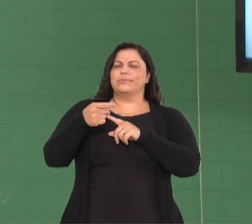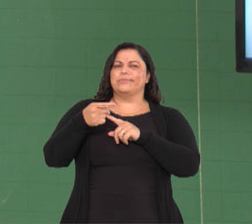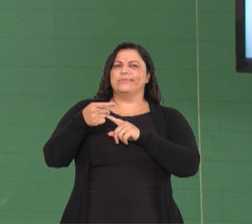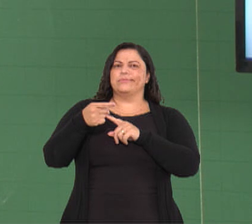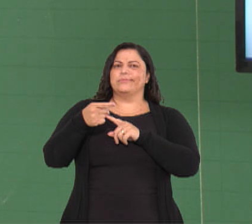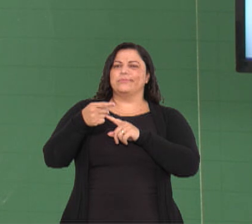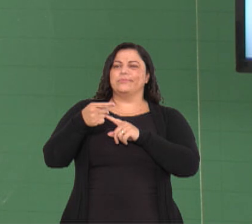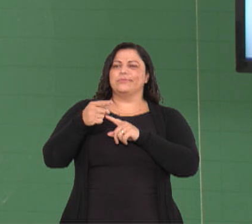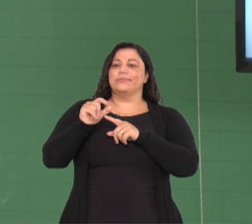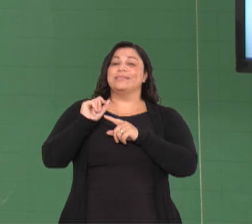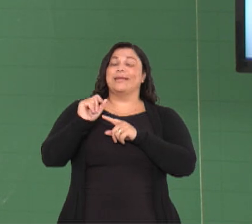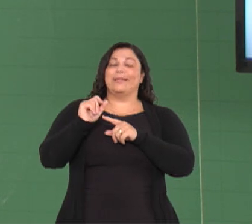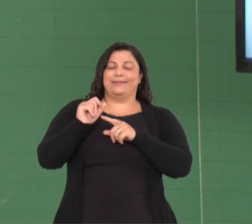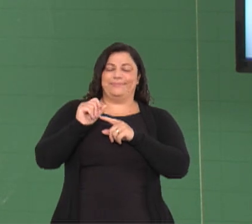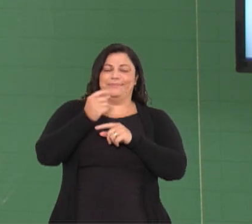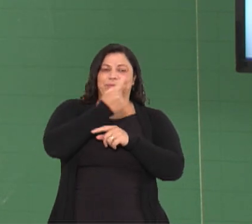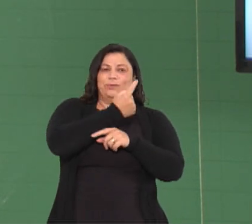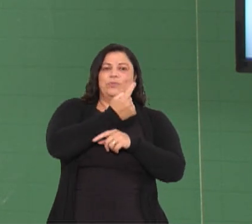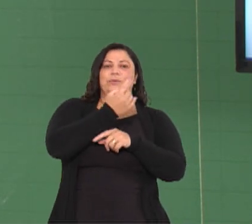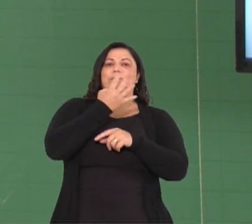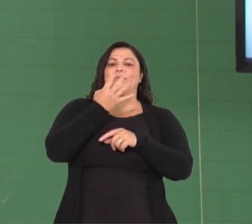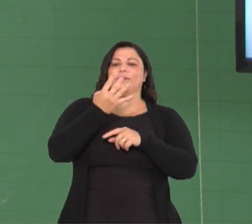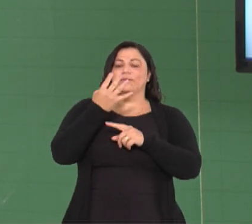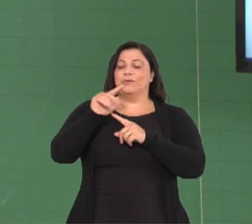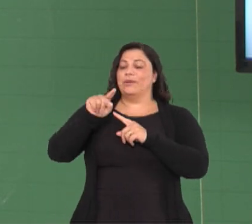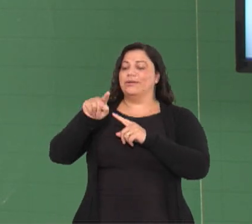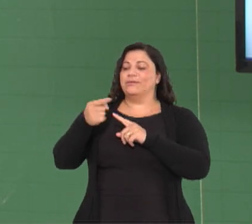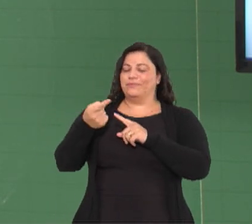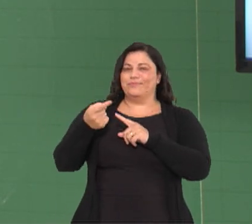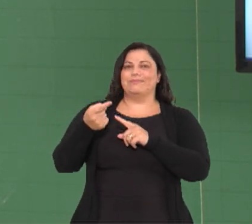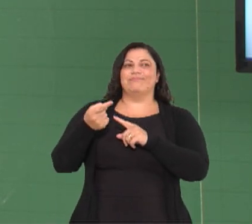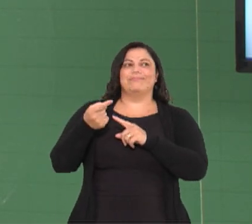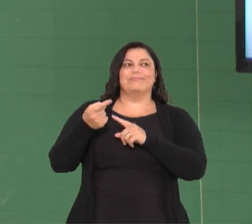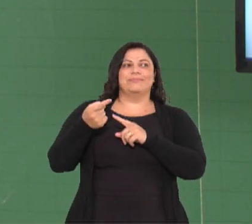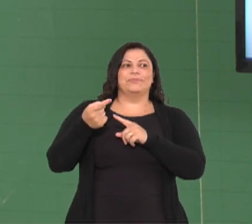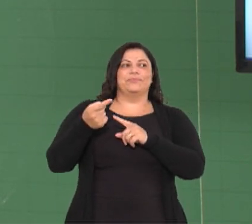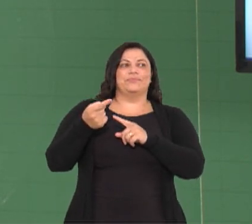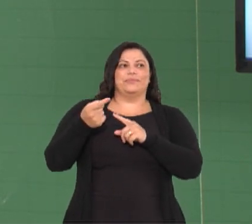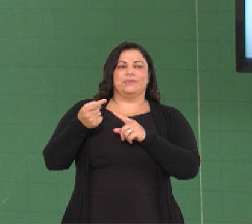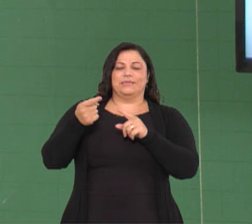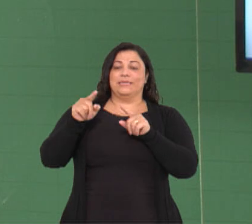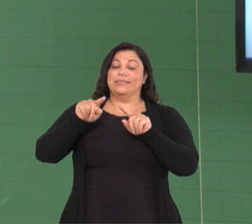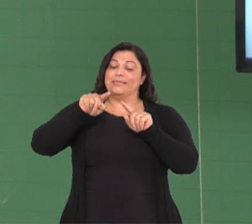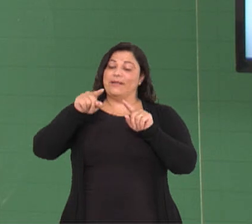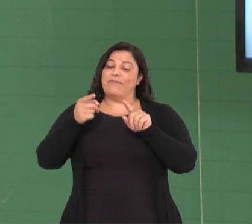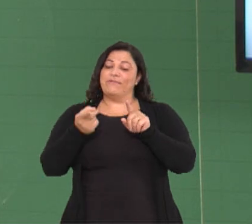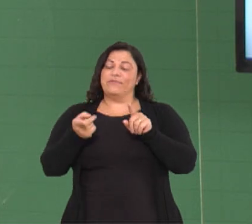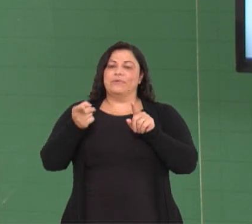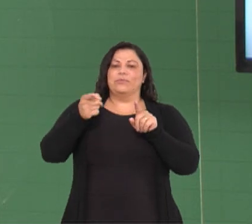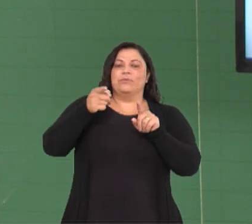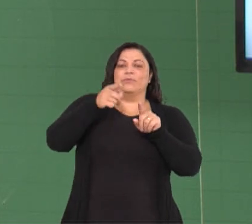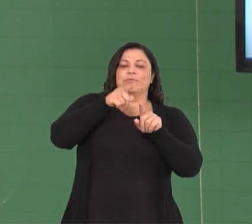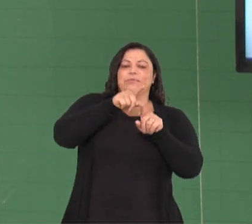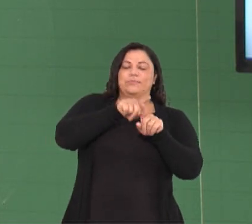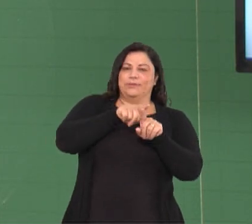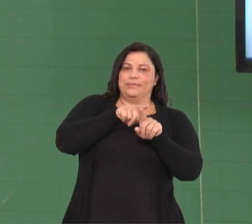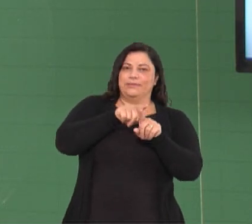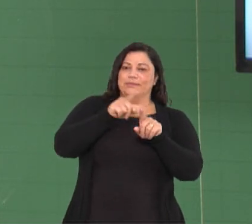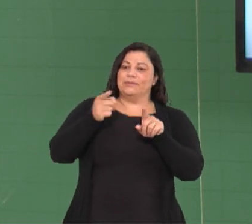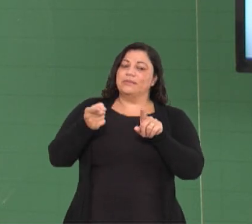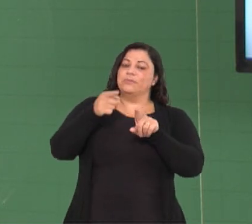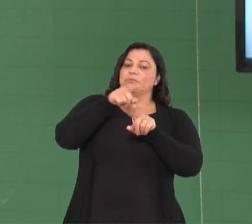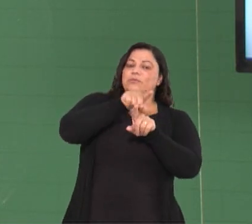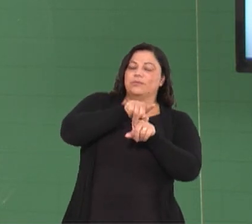está implícita depois do 144. Se você passar essa vírgula 3 casas para a esquerda,